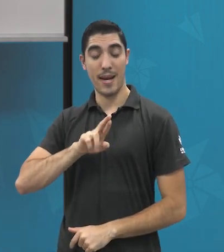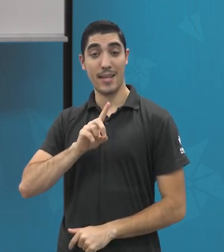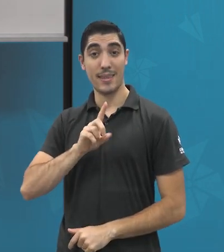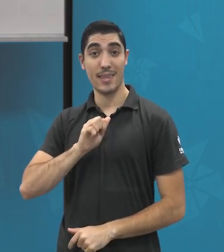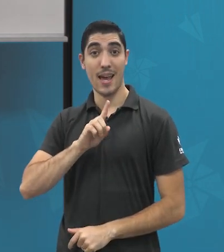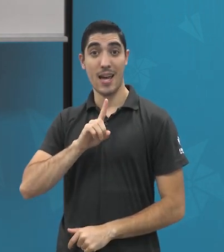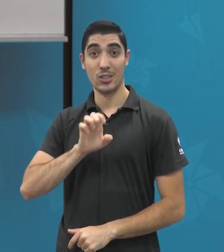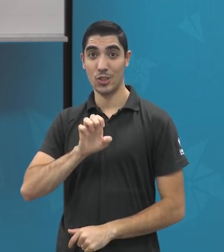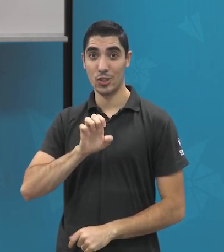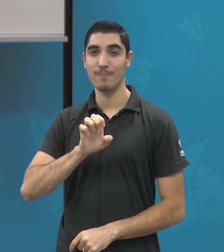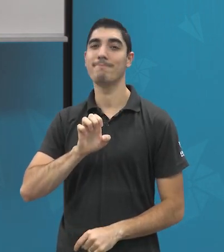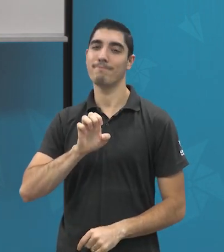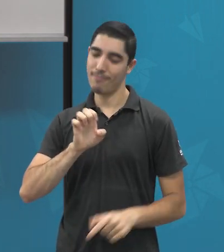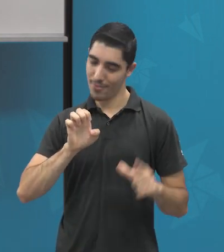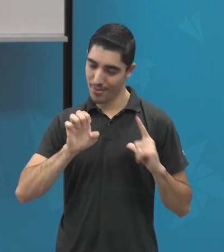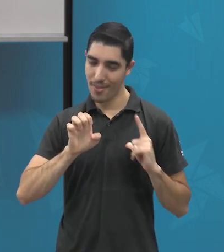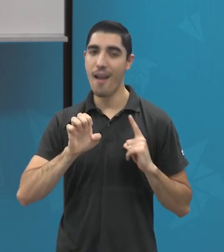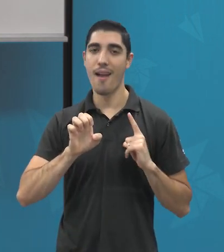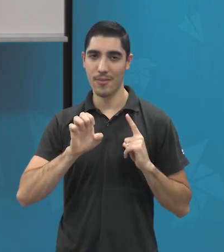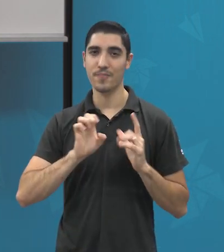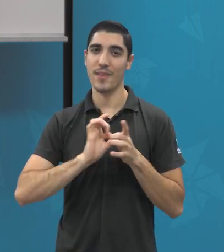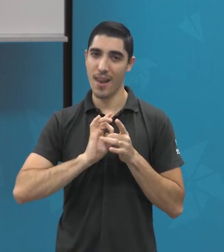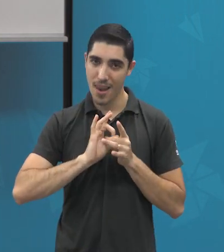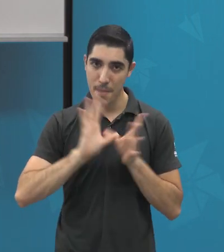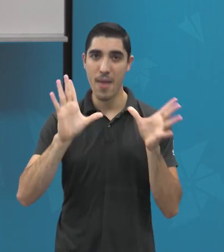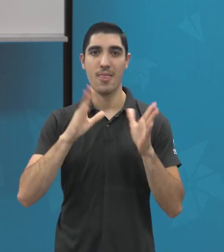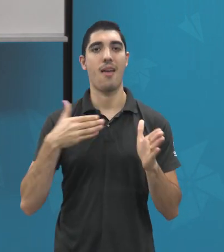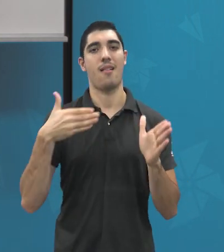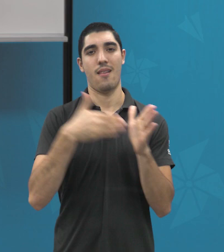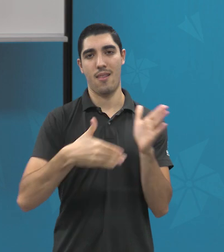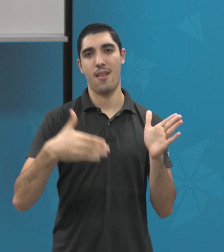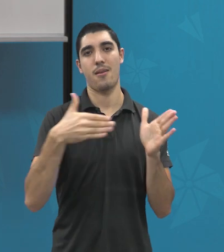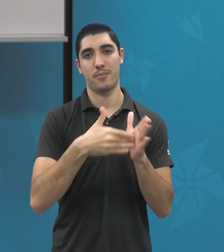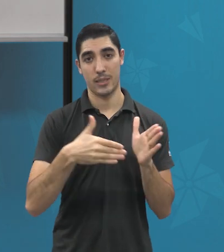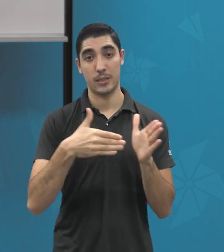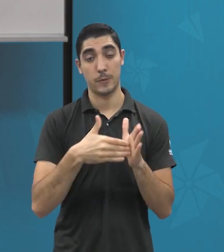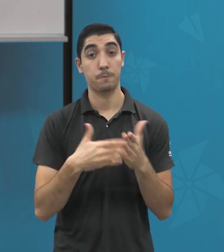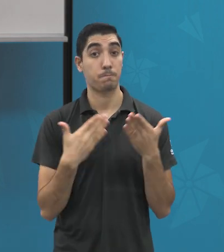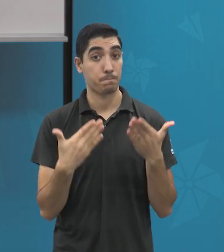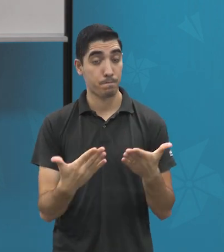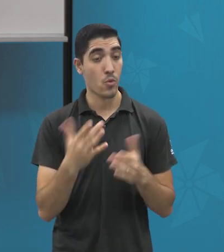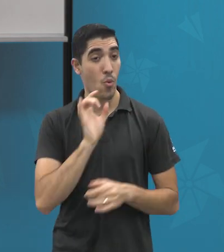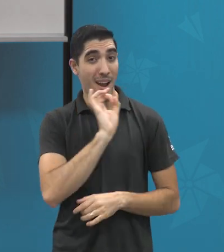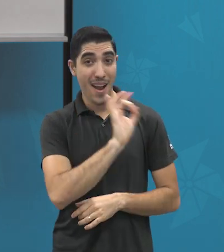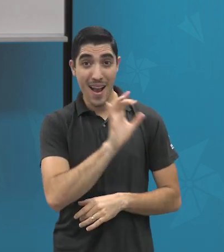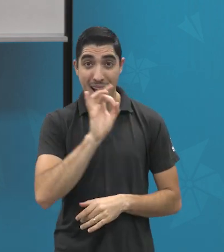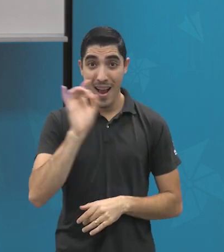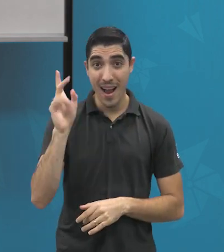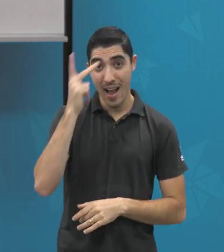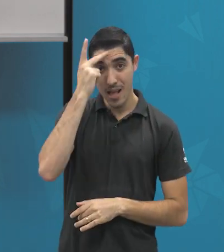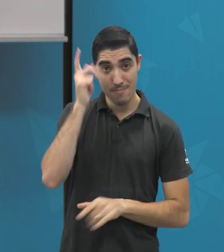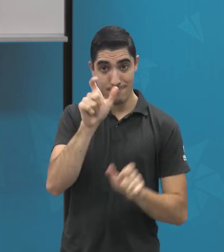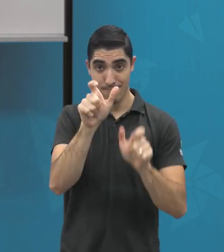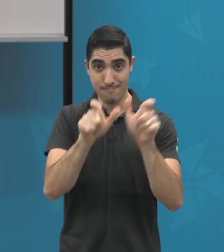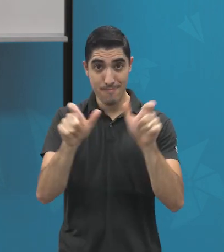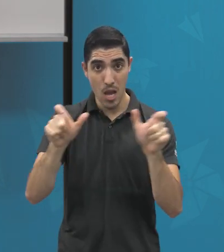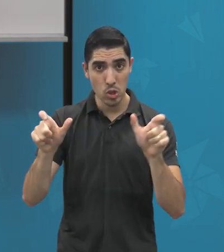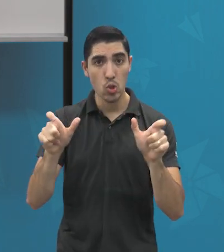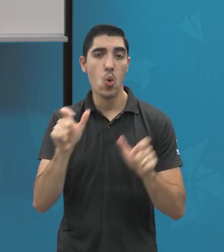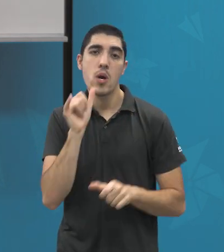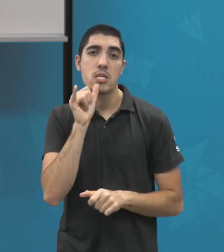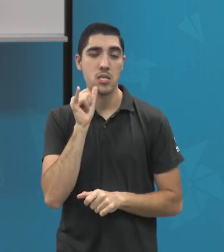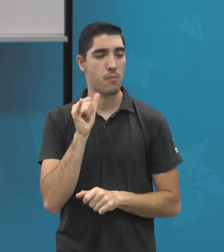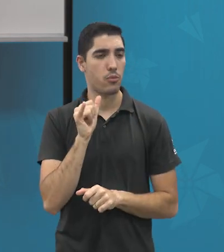fiz, esse mundo é um mundo das pessoas com as quais eu me